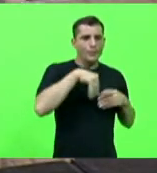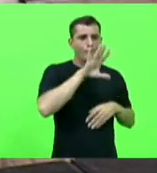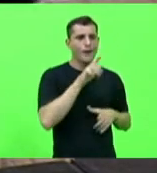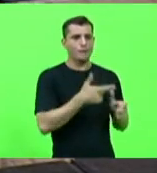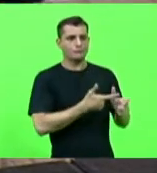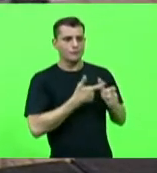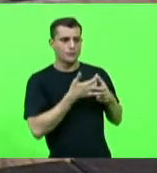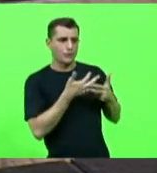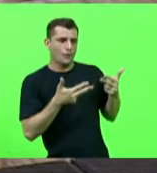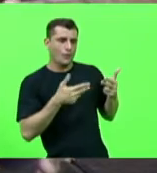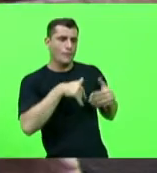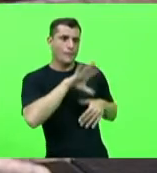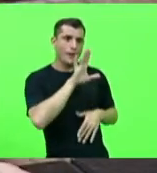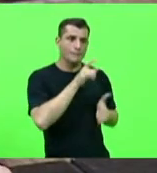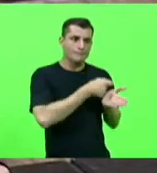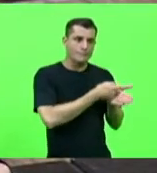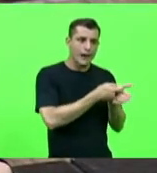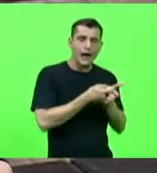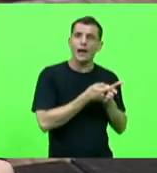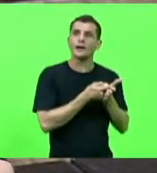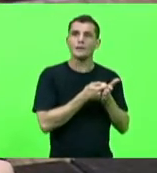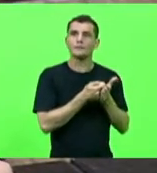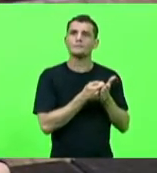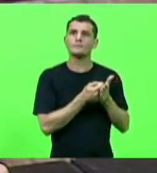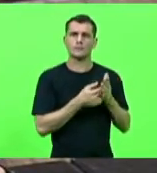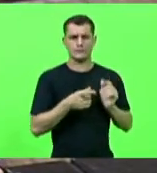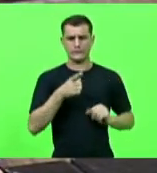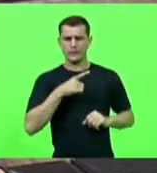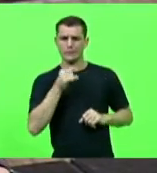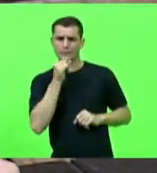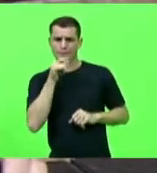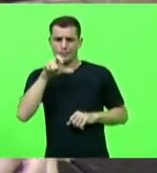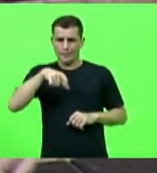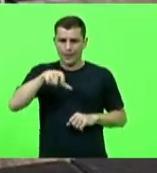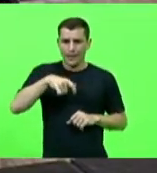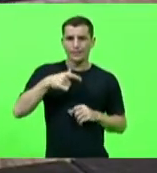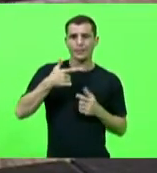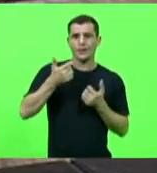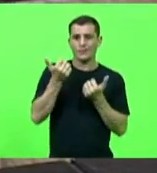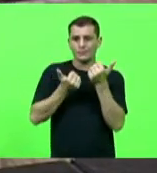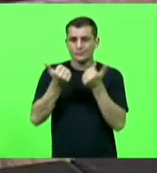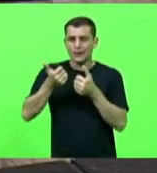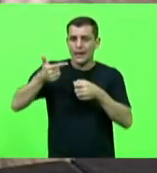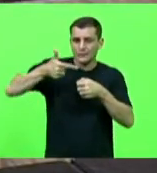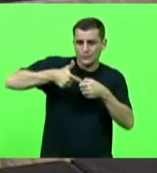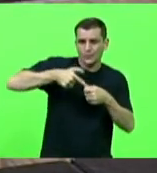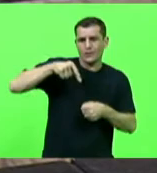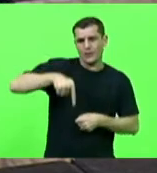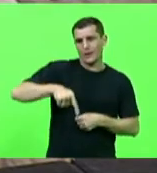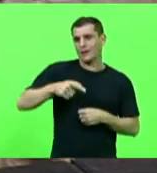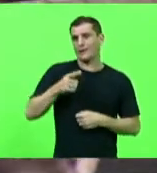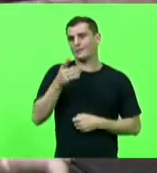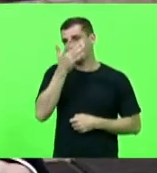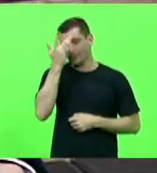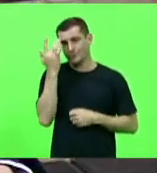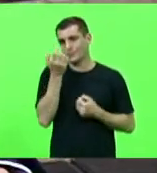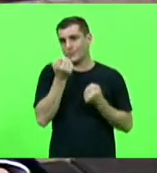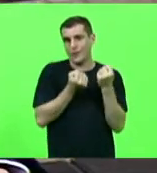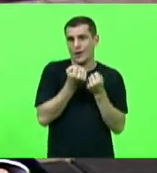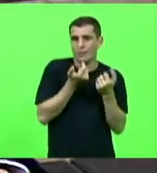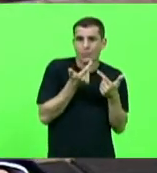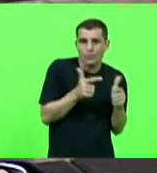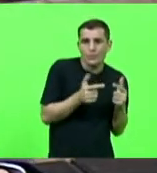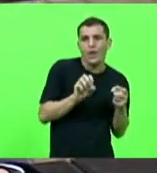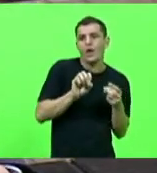passado, como citaram aqui, vale gasolina para quem não tem carro, aumento para quem está estudando,